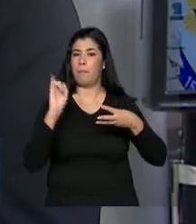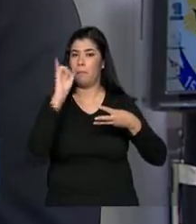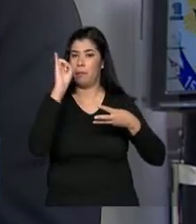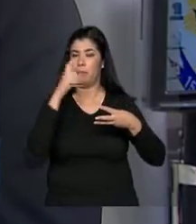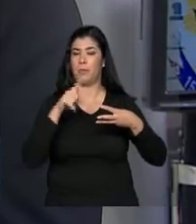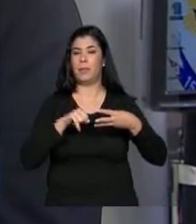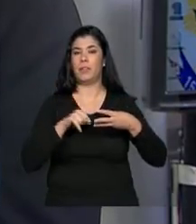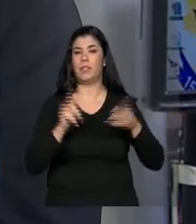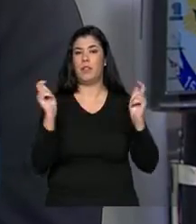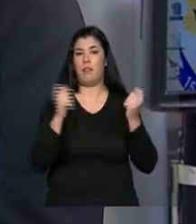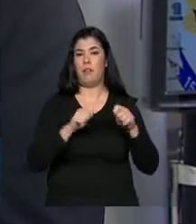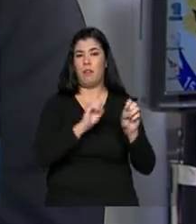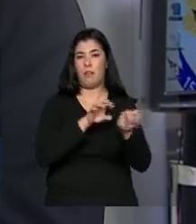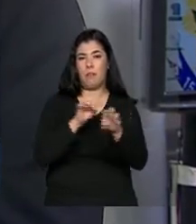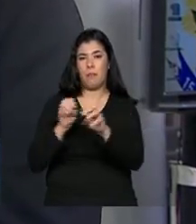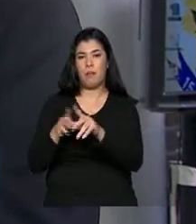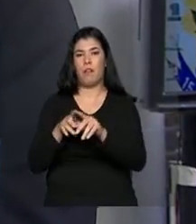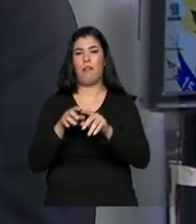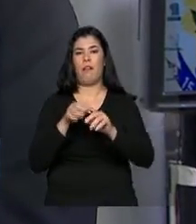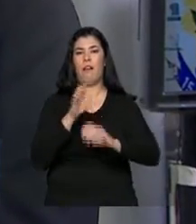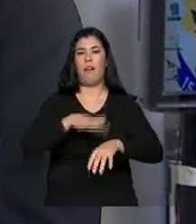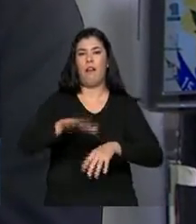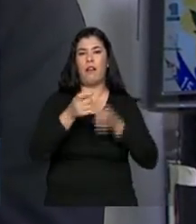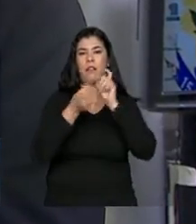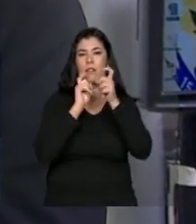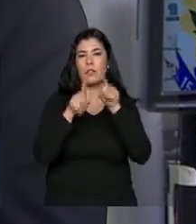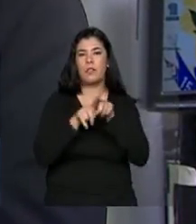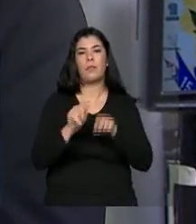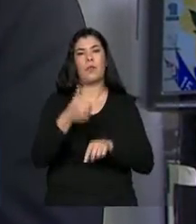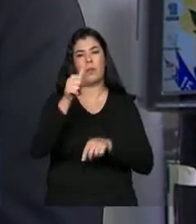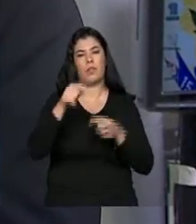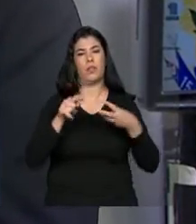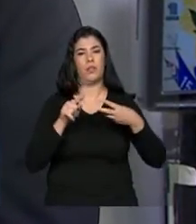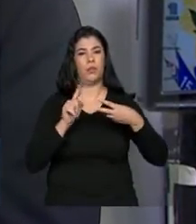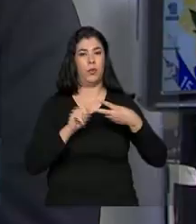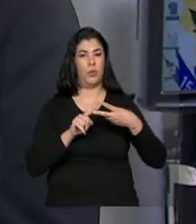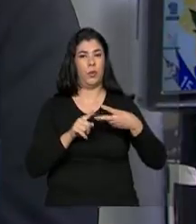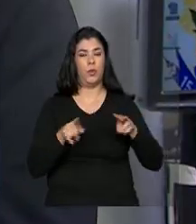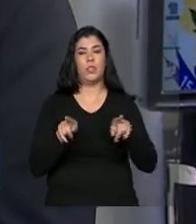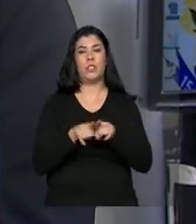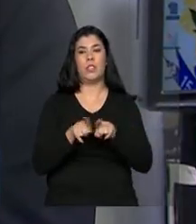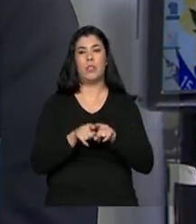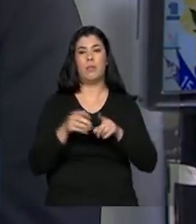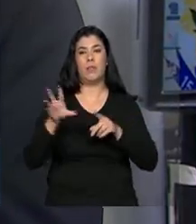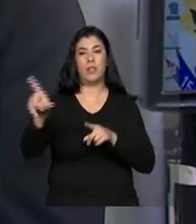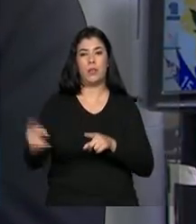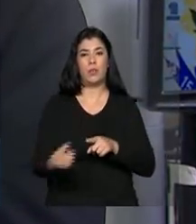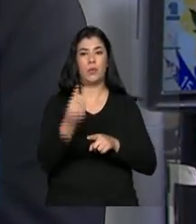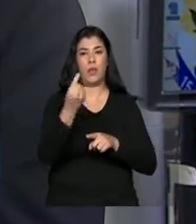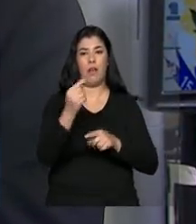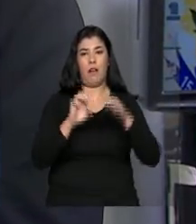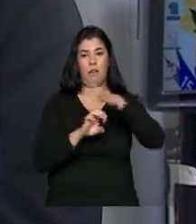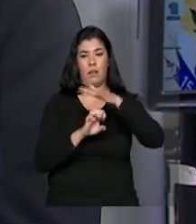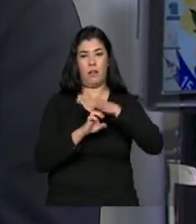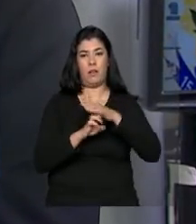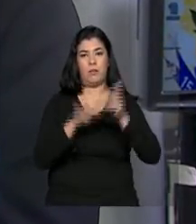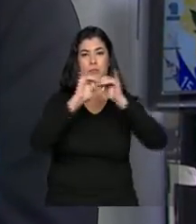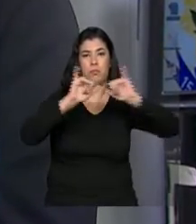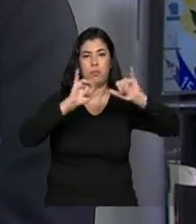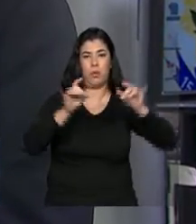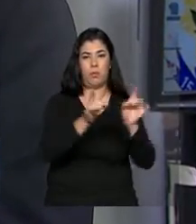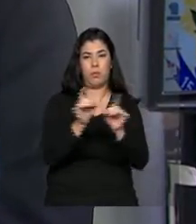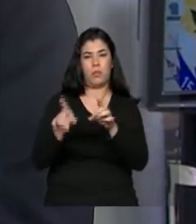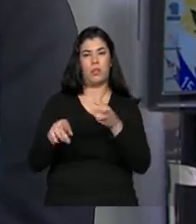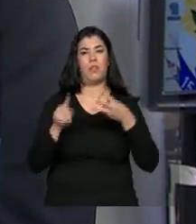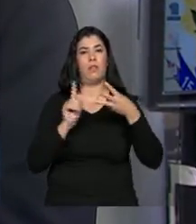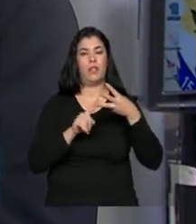empresas, tanto administrativamente como na parte de qualidade. Segundo, colocando essas empresas em nossas promoções comerciais. E